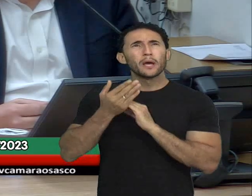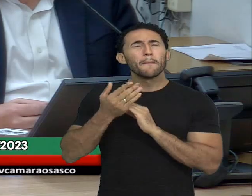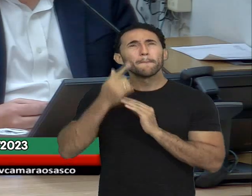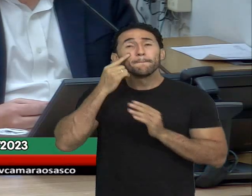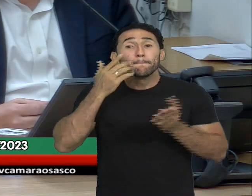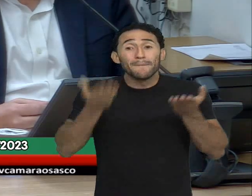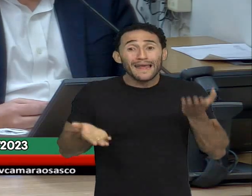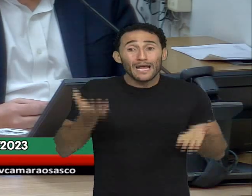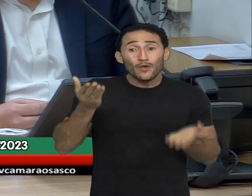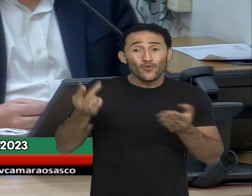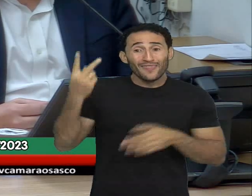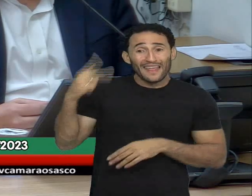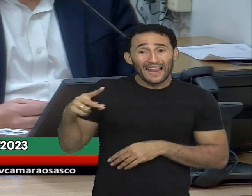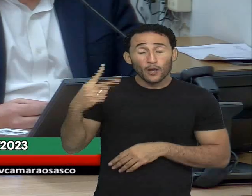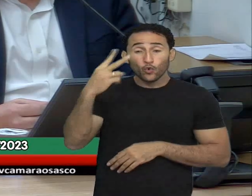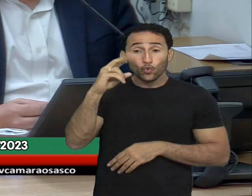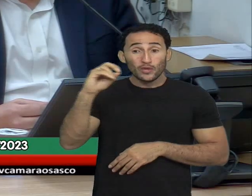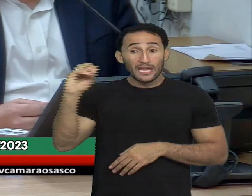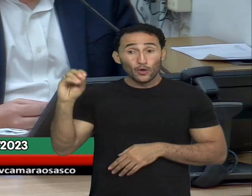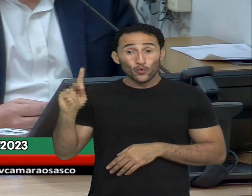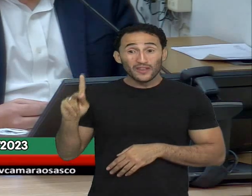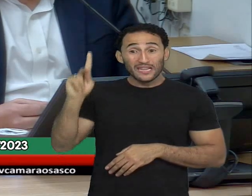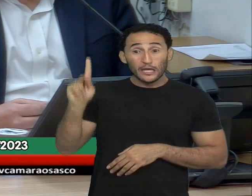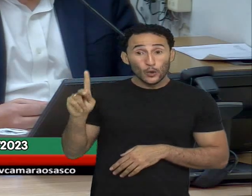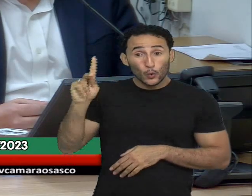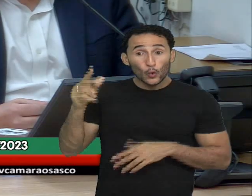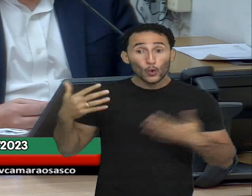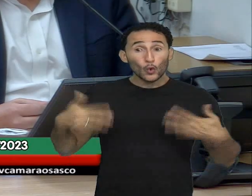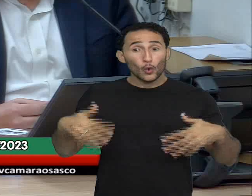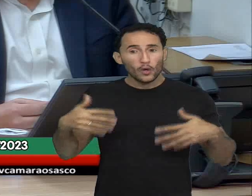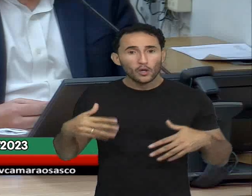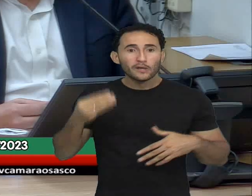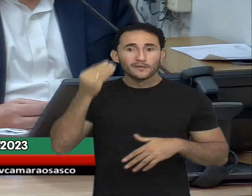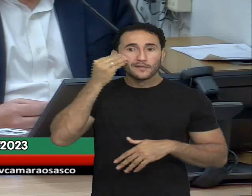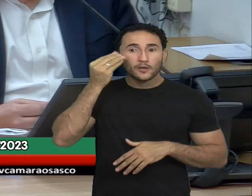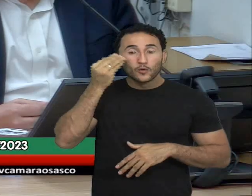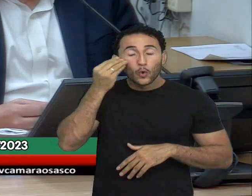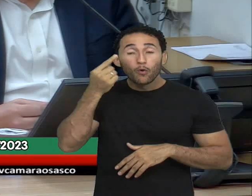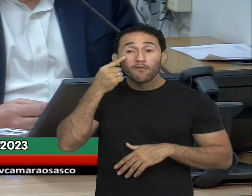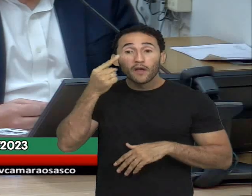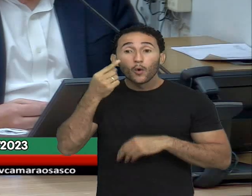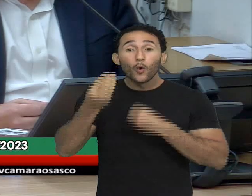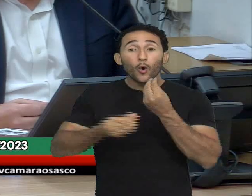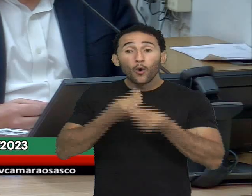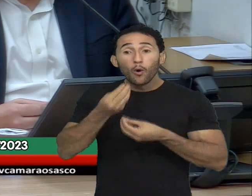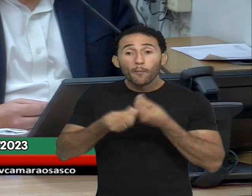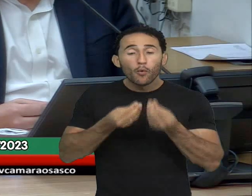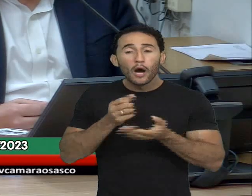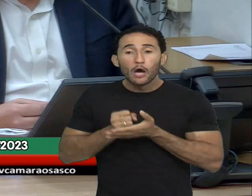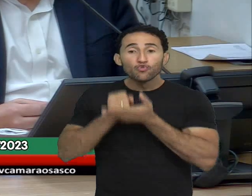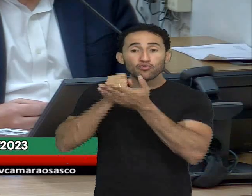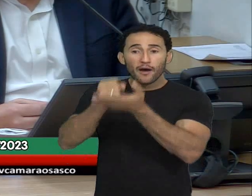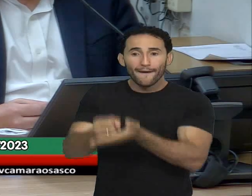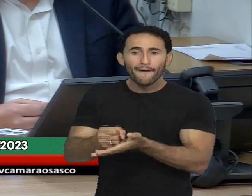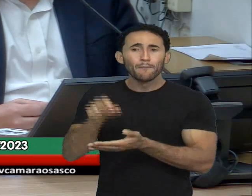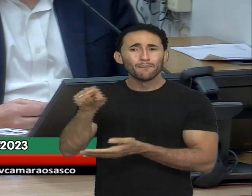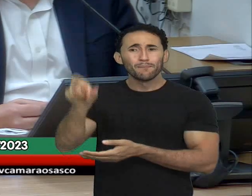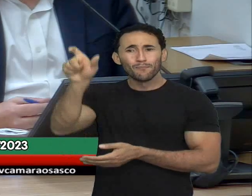quilos, e foi encaminhado, a gente foi até fiscalizar como estava andando o andamento dessa pessoa, muito